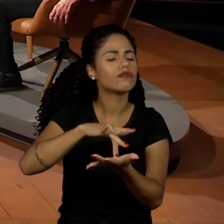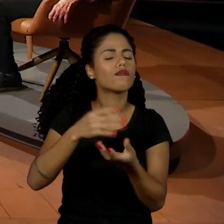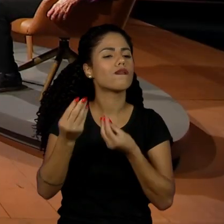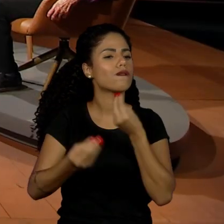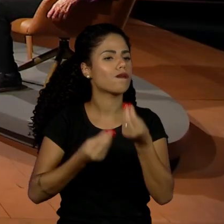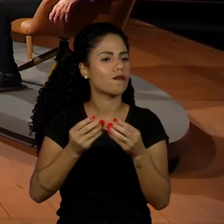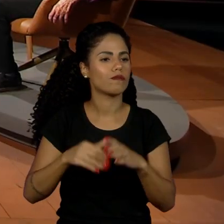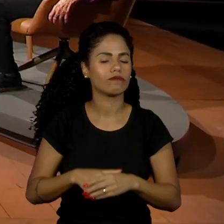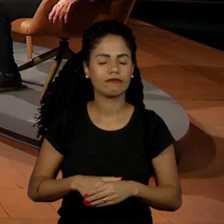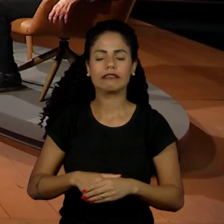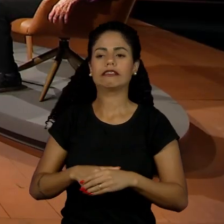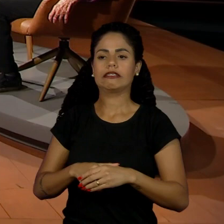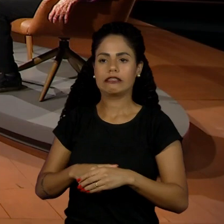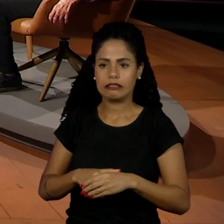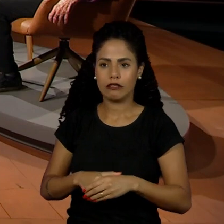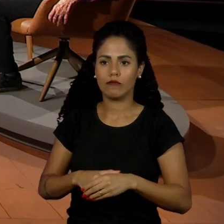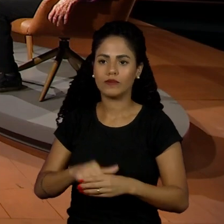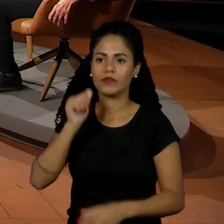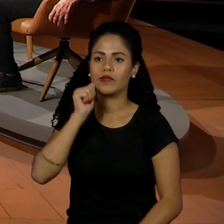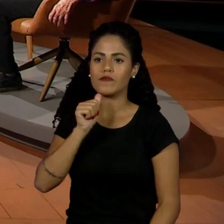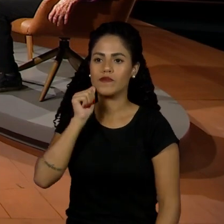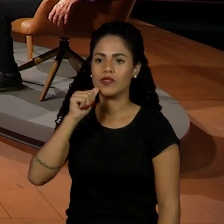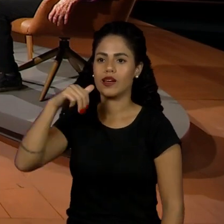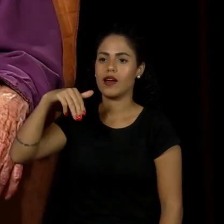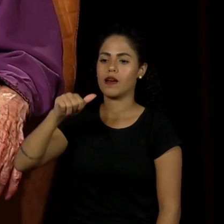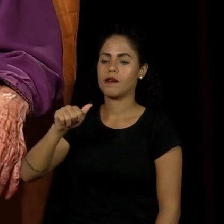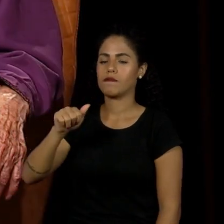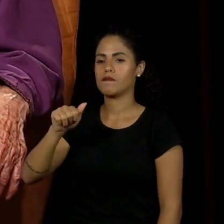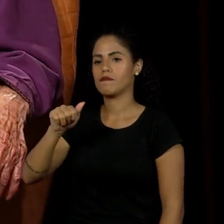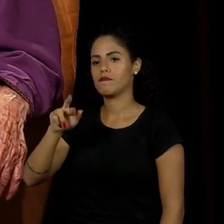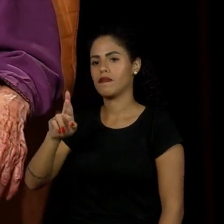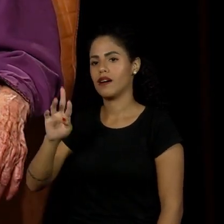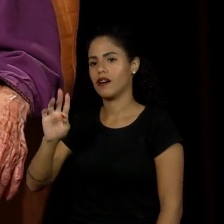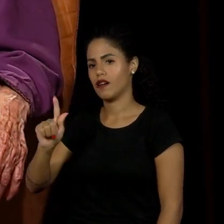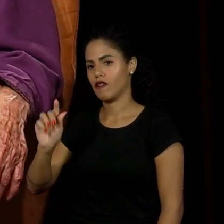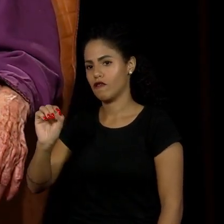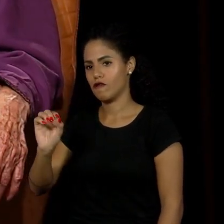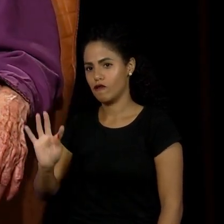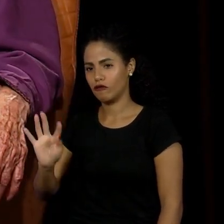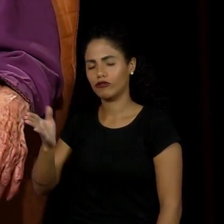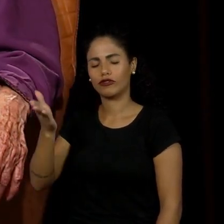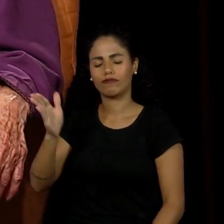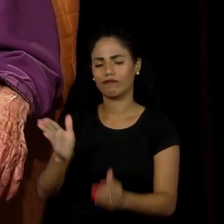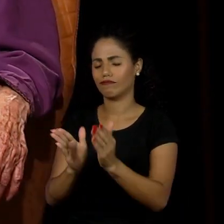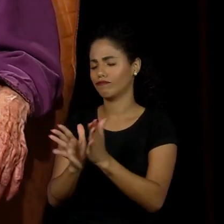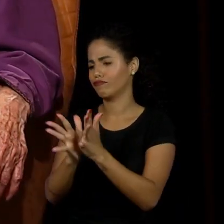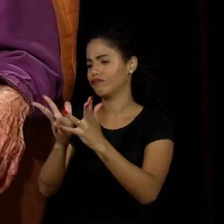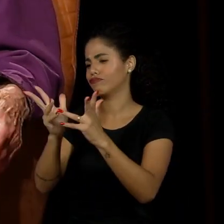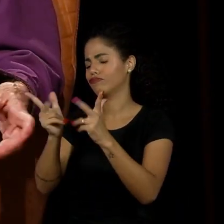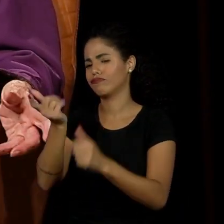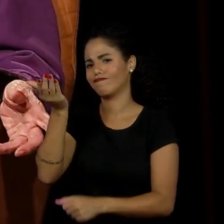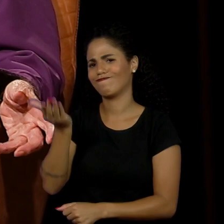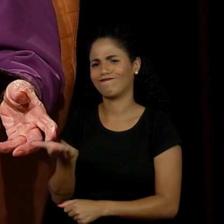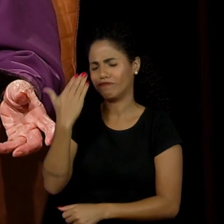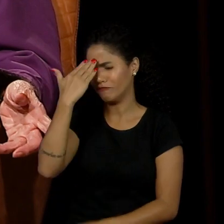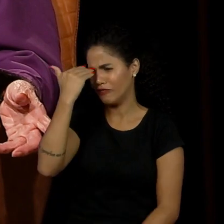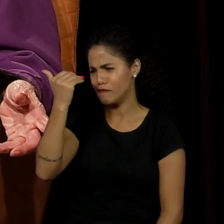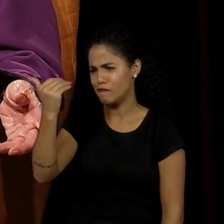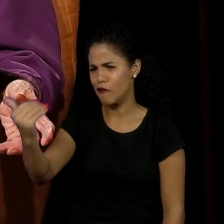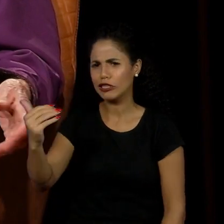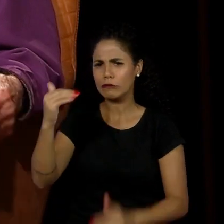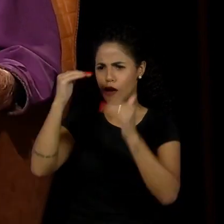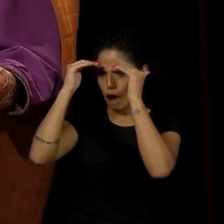é outro capítulo à parte. Primeiro, eu quero dizer que ela era uma deusa da dança, respeitada no mundo